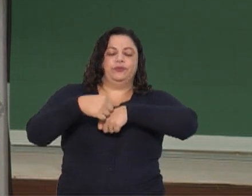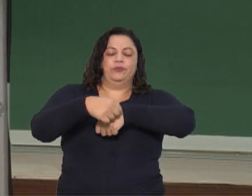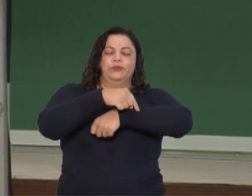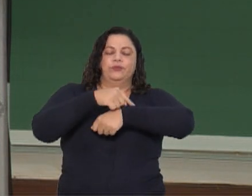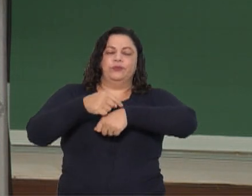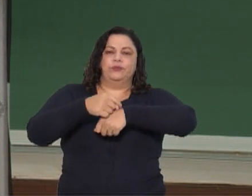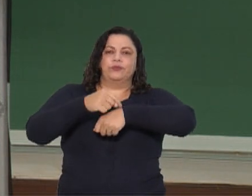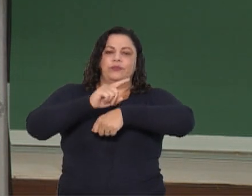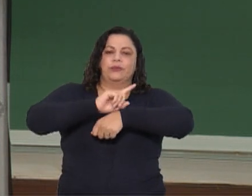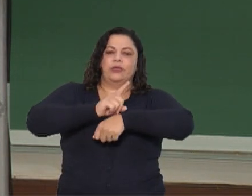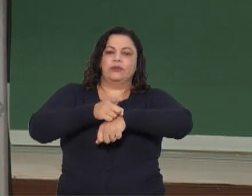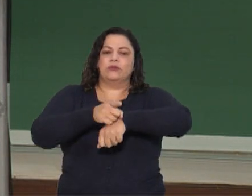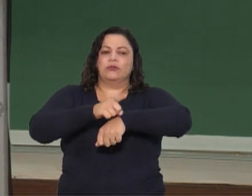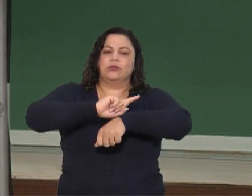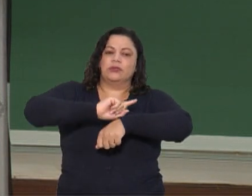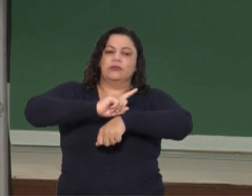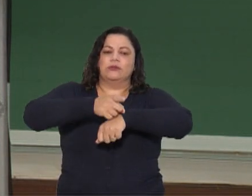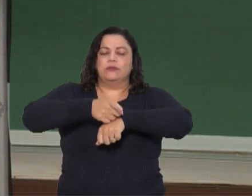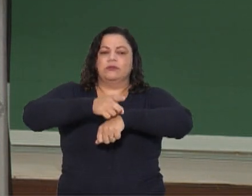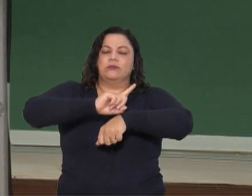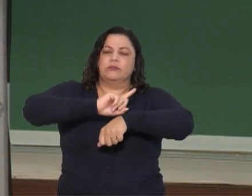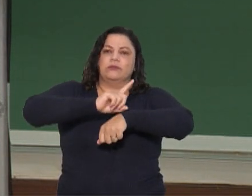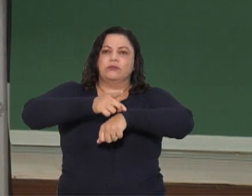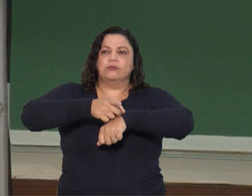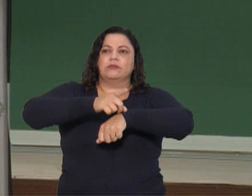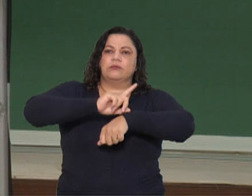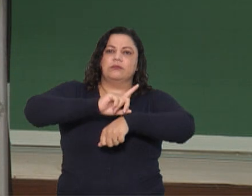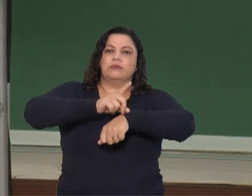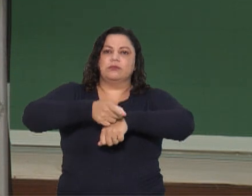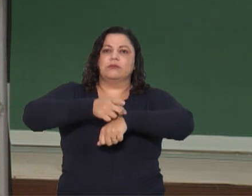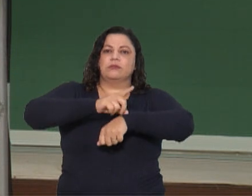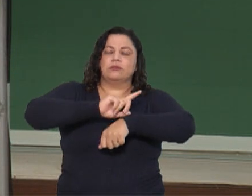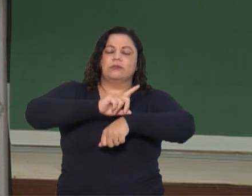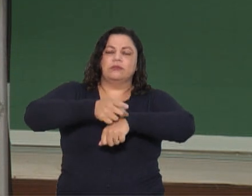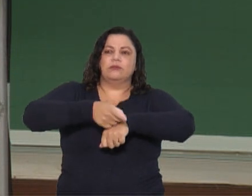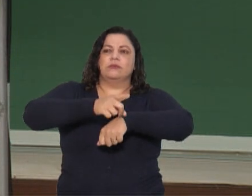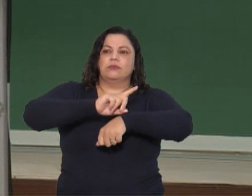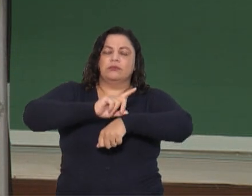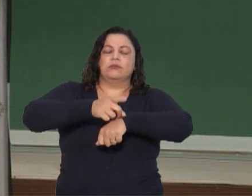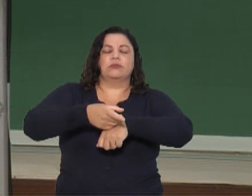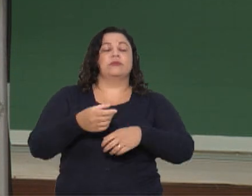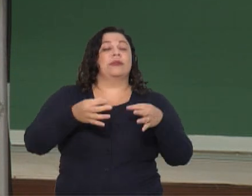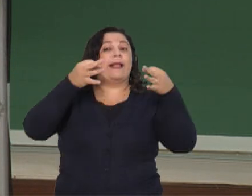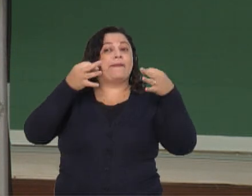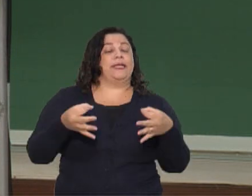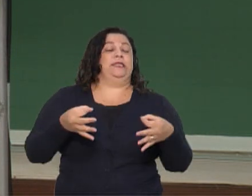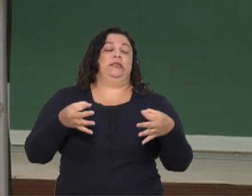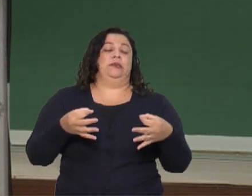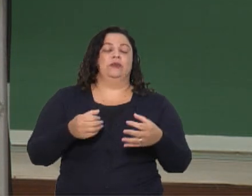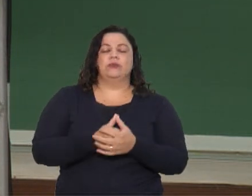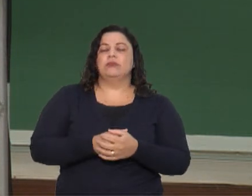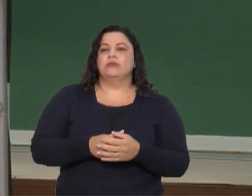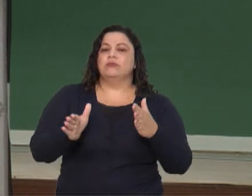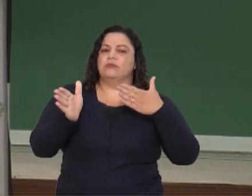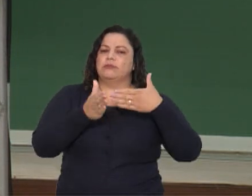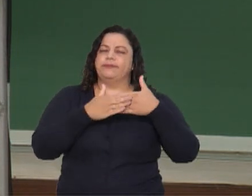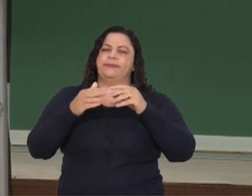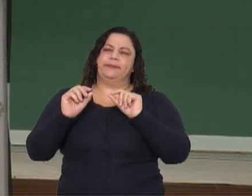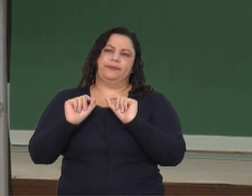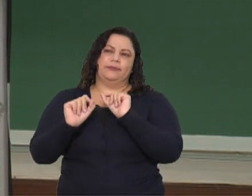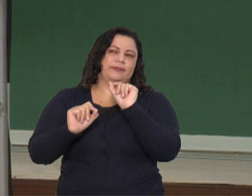se entende que ele é mais mecânico, mais certinho, mais fechado. Já um